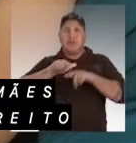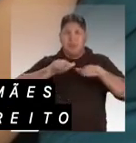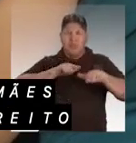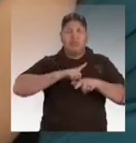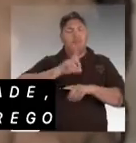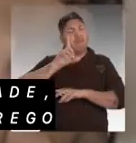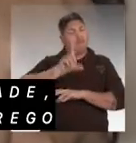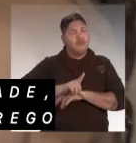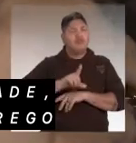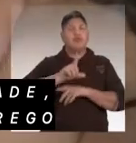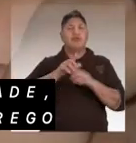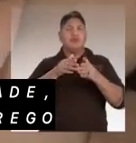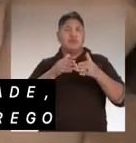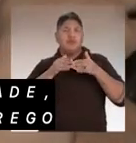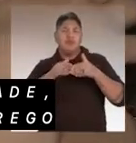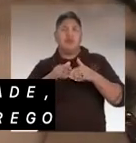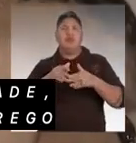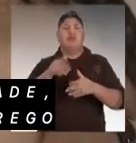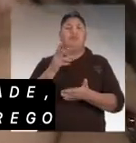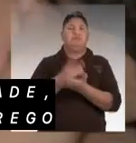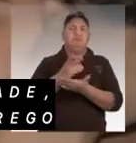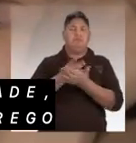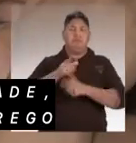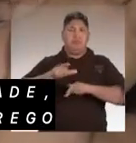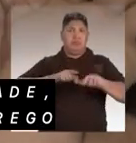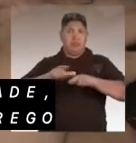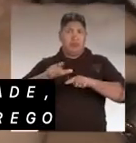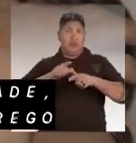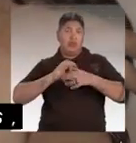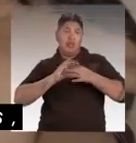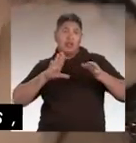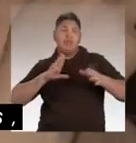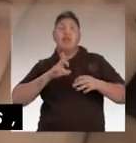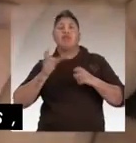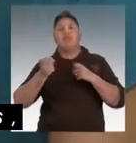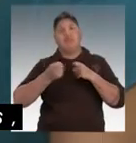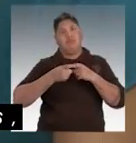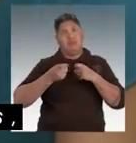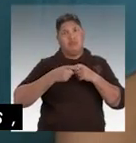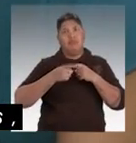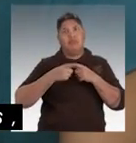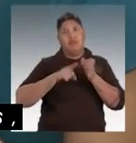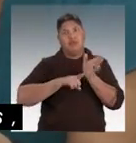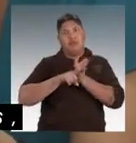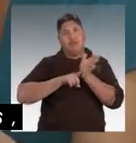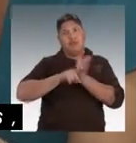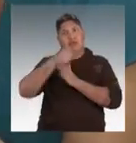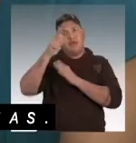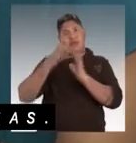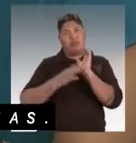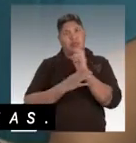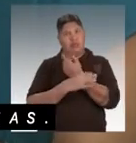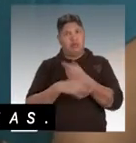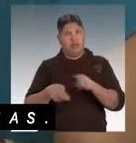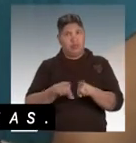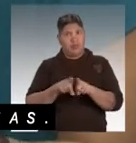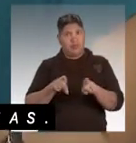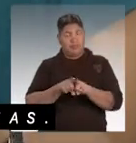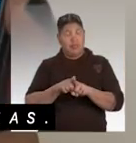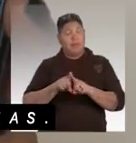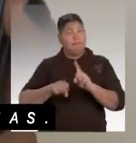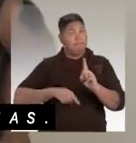direito à licença maternidade, estabilidade no emprego e dispensa para consultas e exames, entre outras